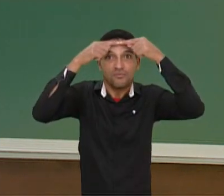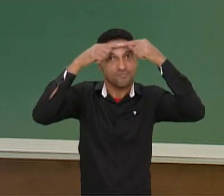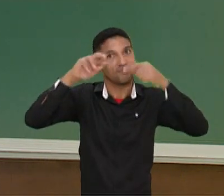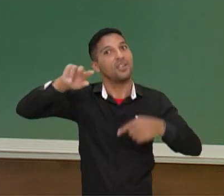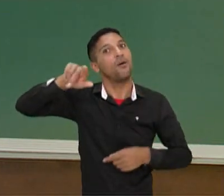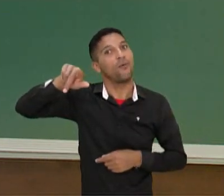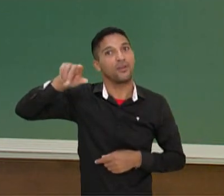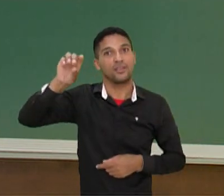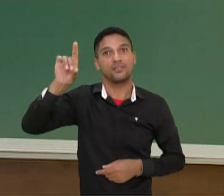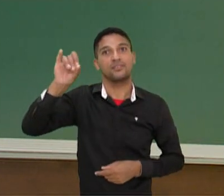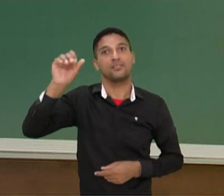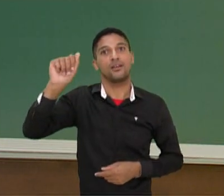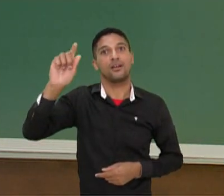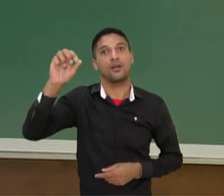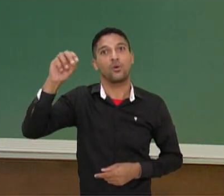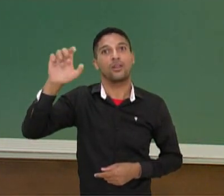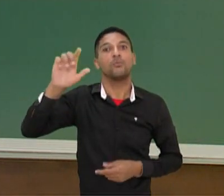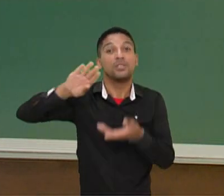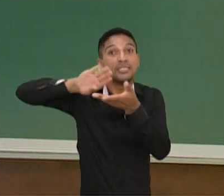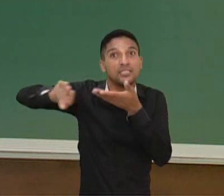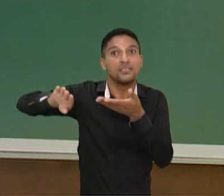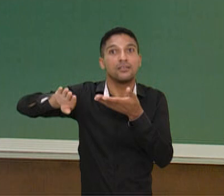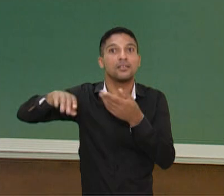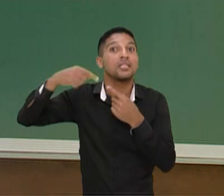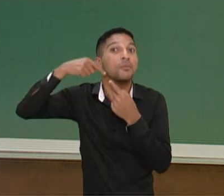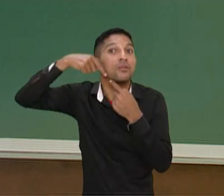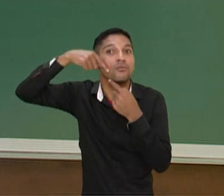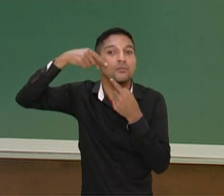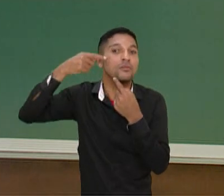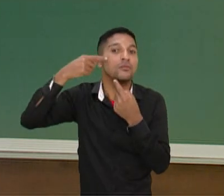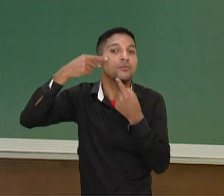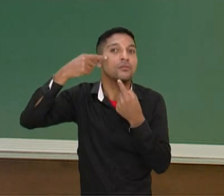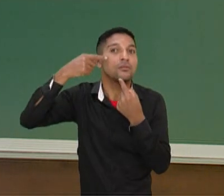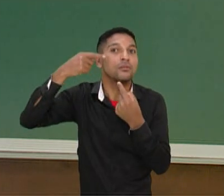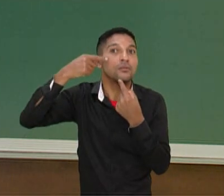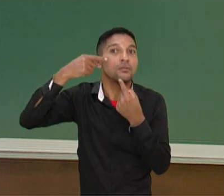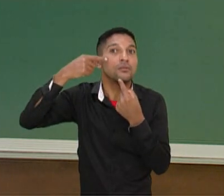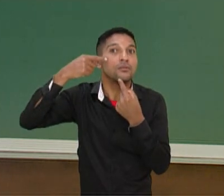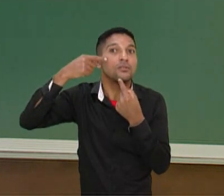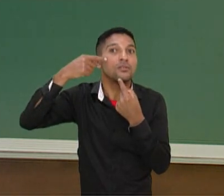vértice. Aí eu tenho que multiplicar por ele, que é o total de vértices.